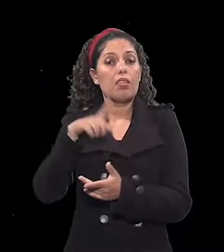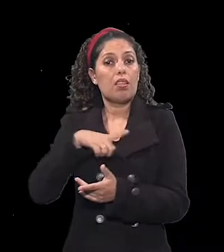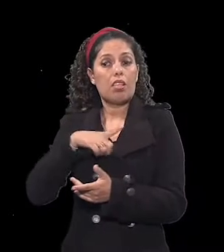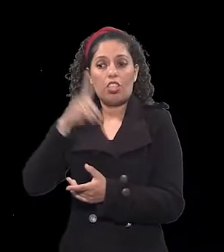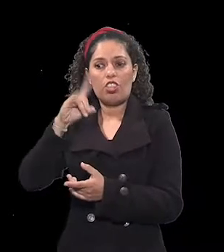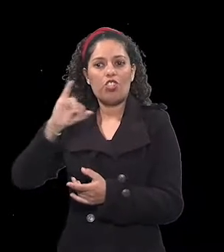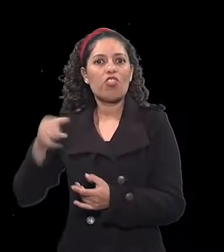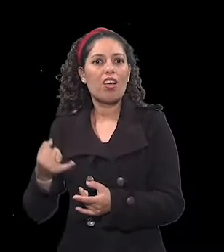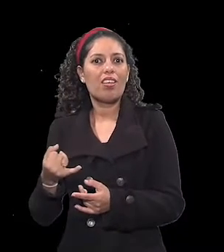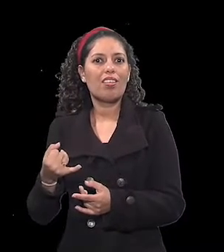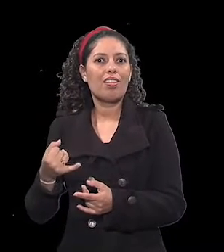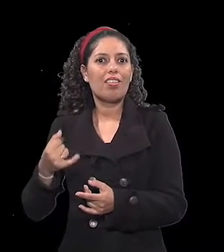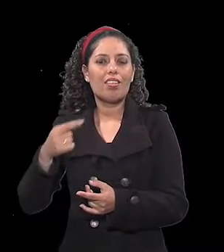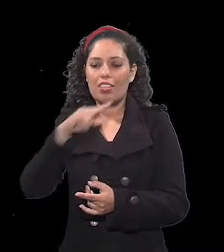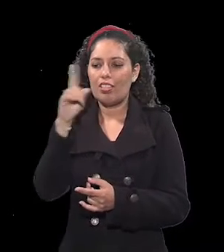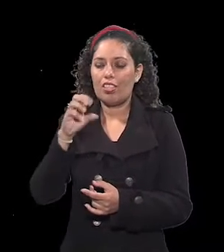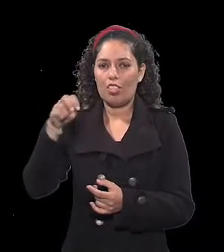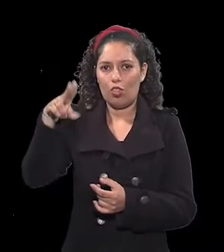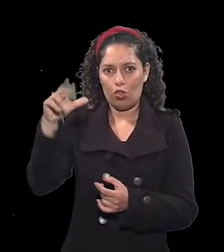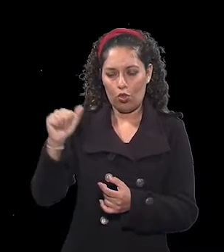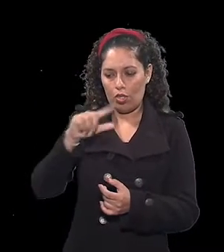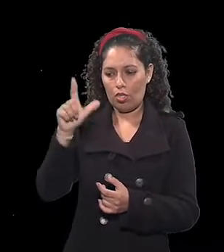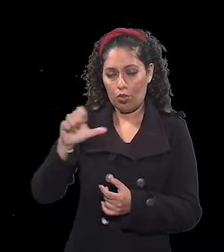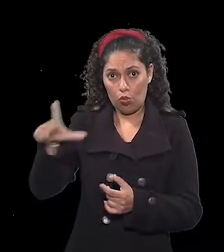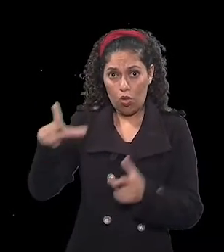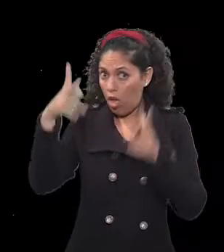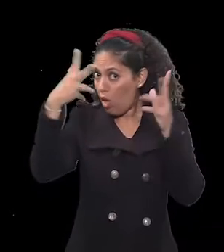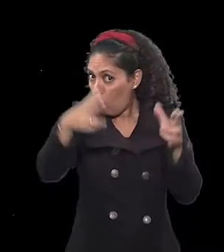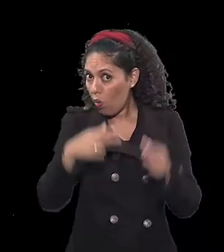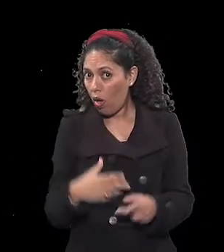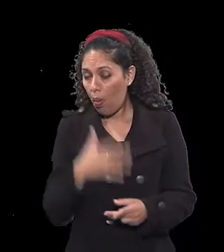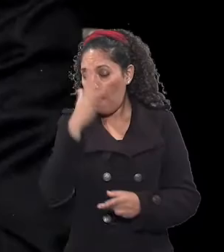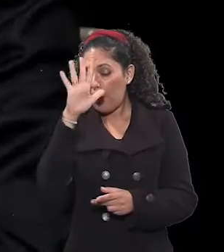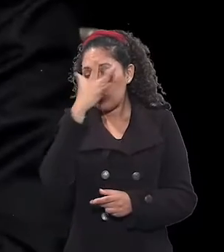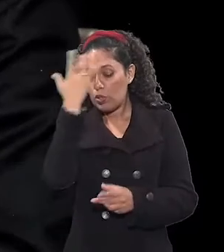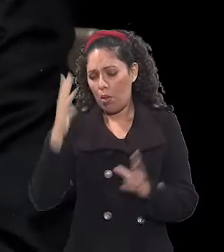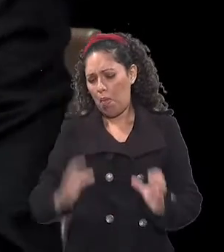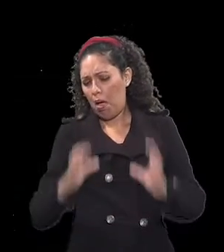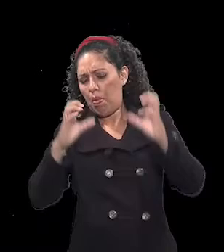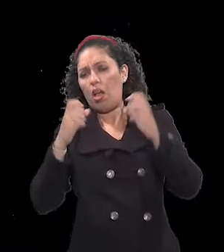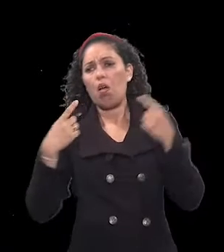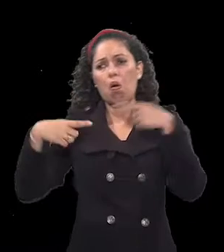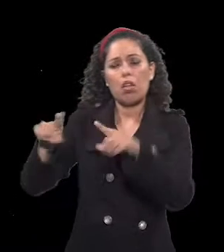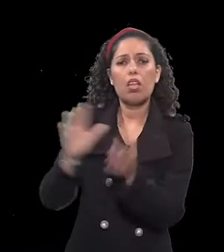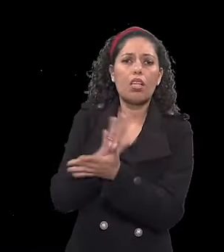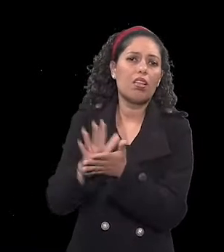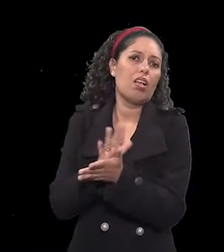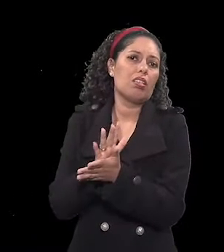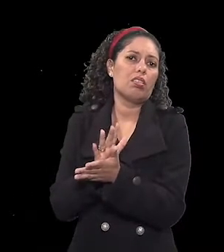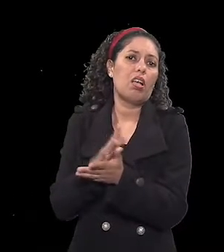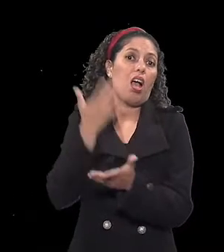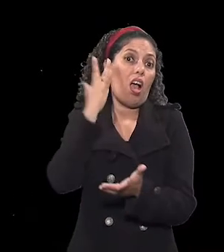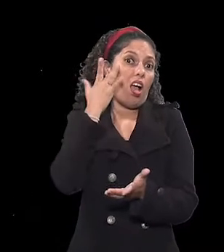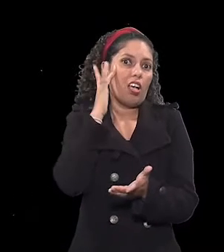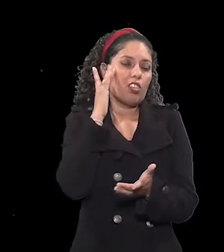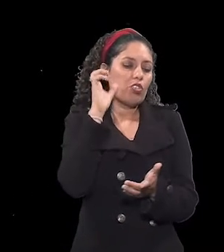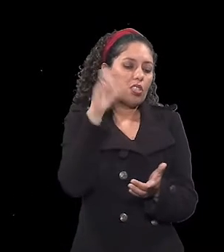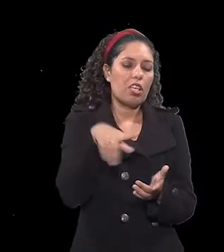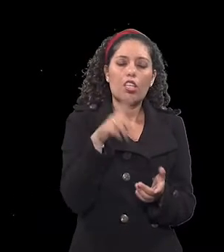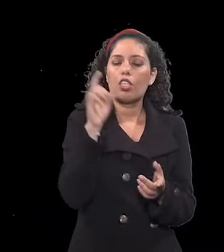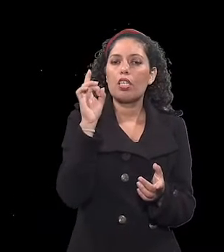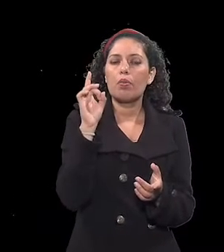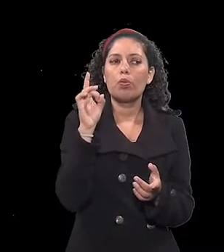tocam a mesma vertente e não recebem essa mesma questão. Por quê, professor? Para mim a questão é única e